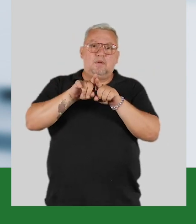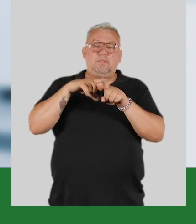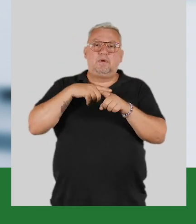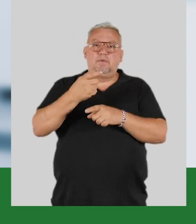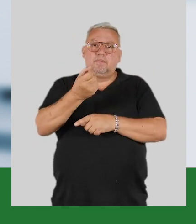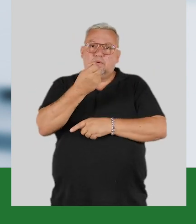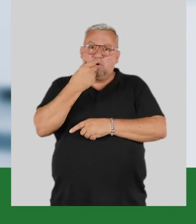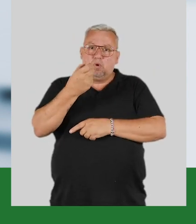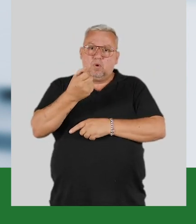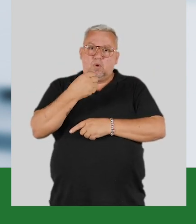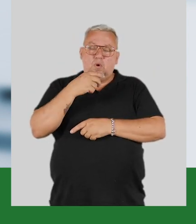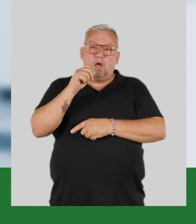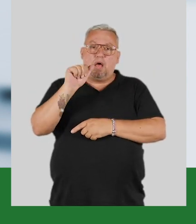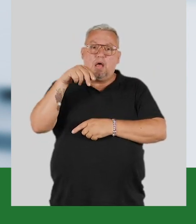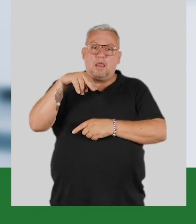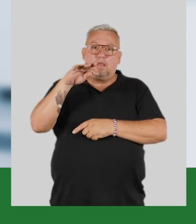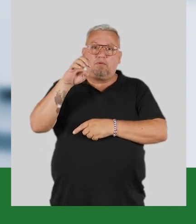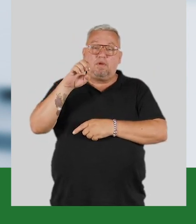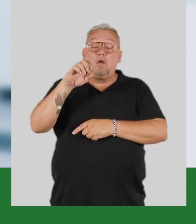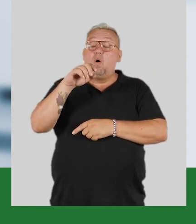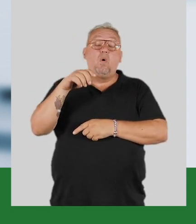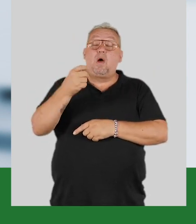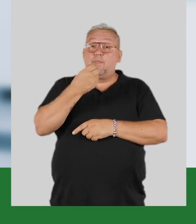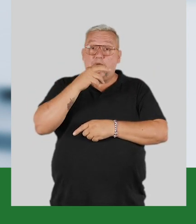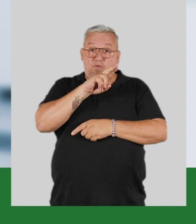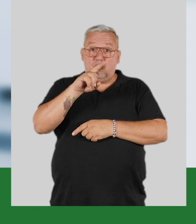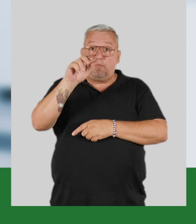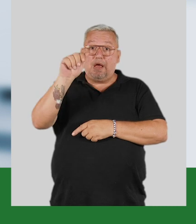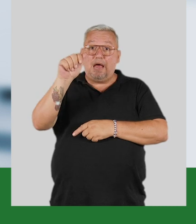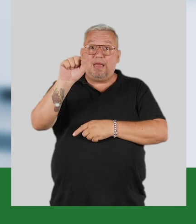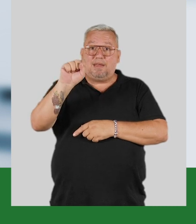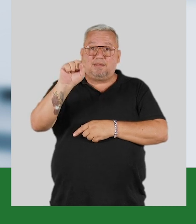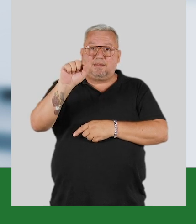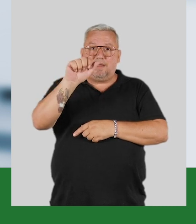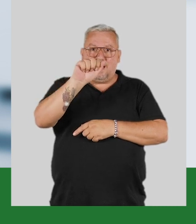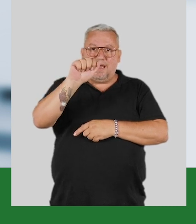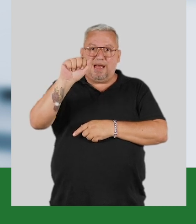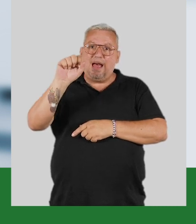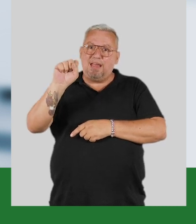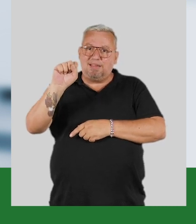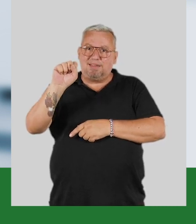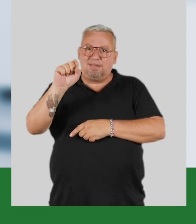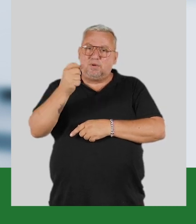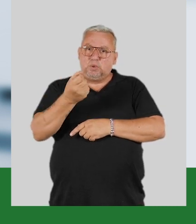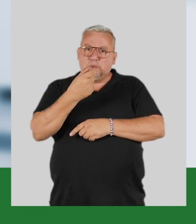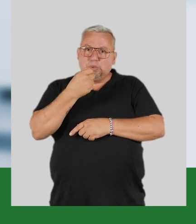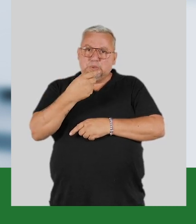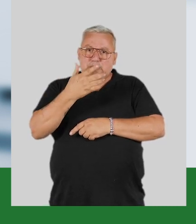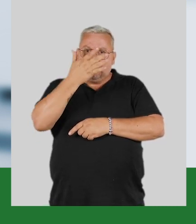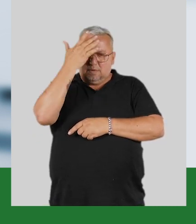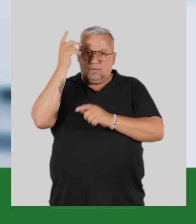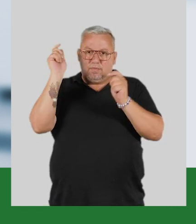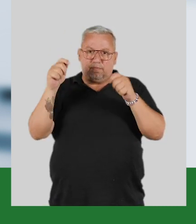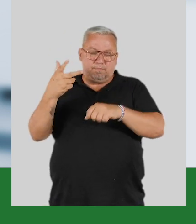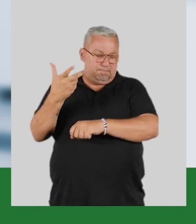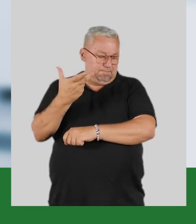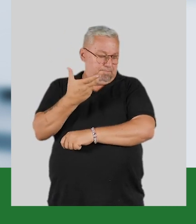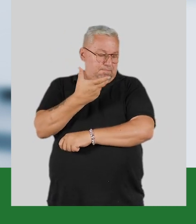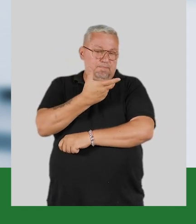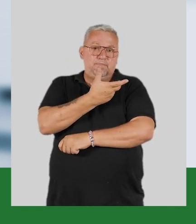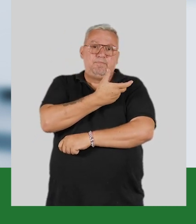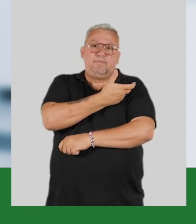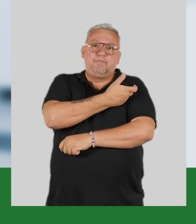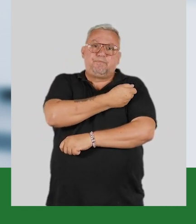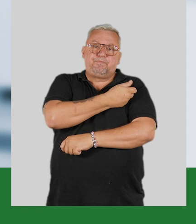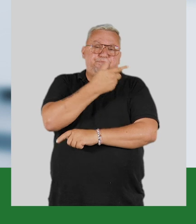antiagregante plaquetário, o famoso AS, por exemplo. Nesse caso, a pessoa pode receber a injeção intramuscular,